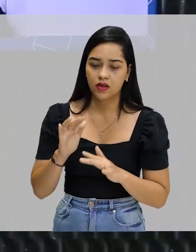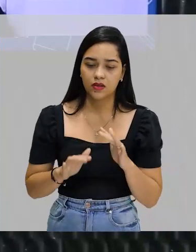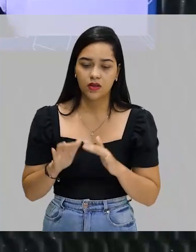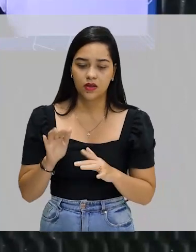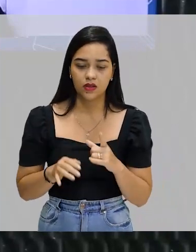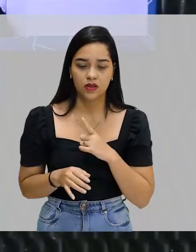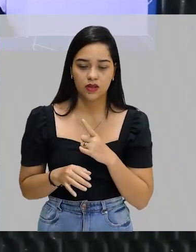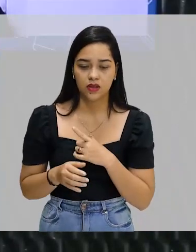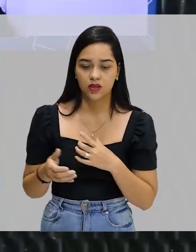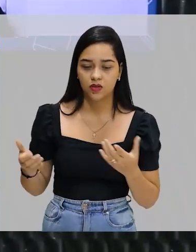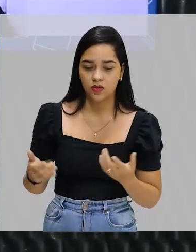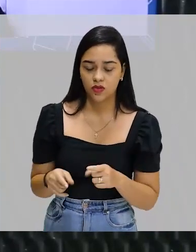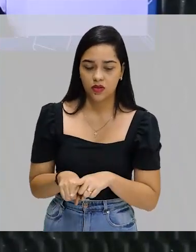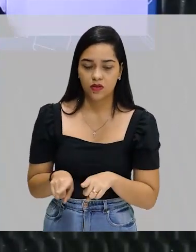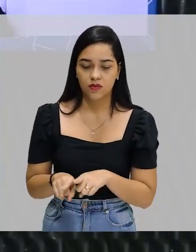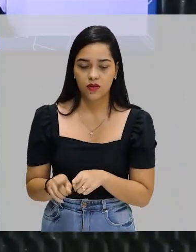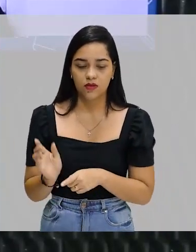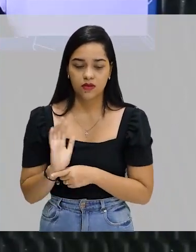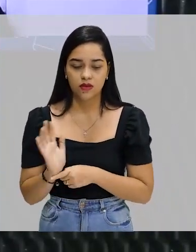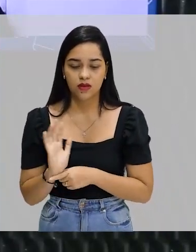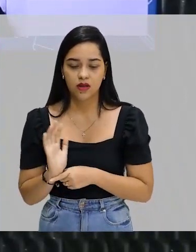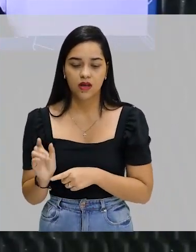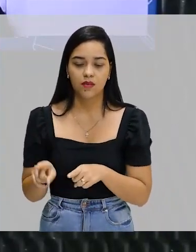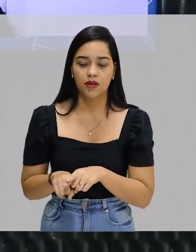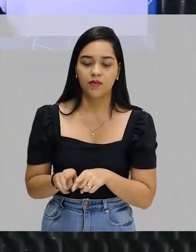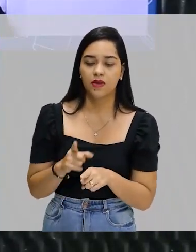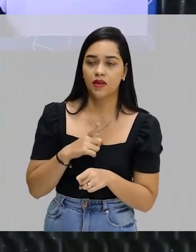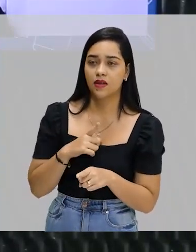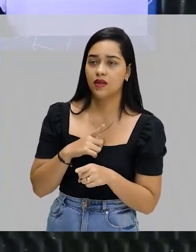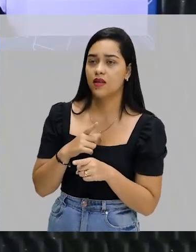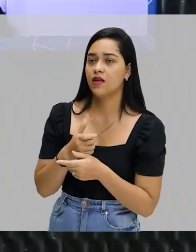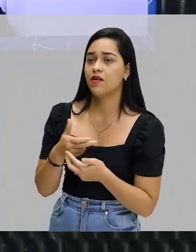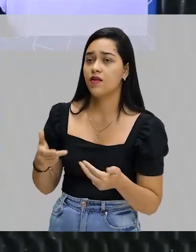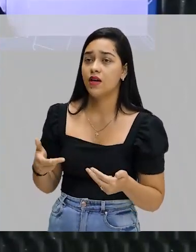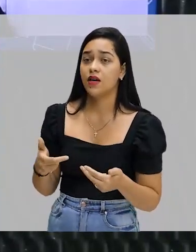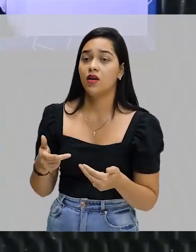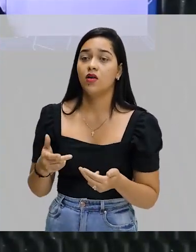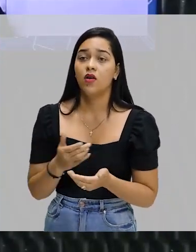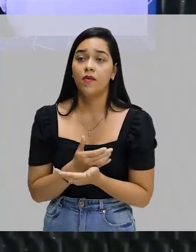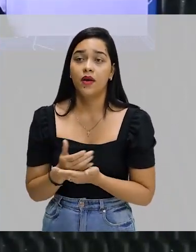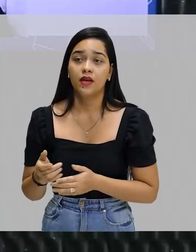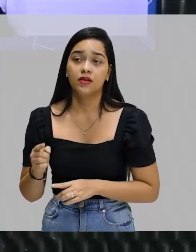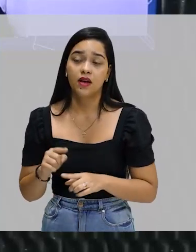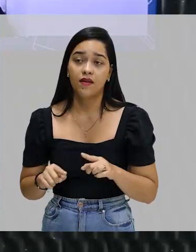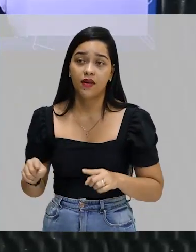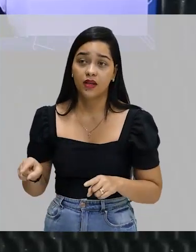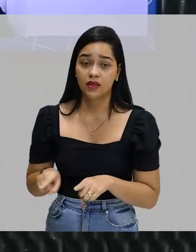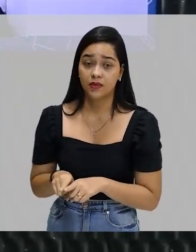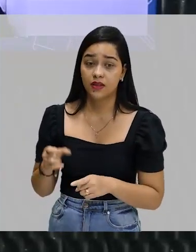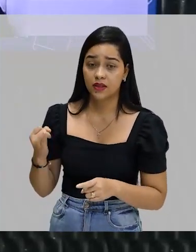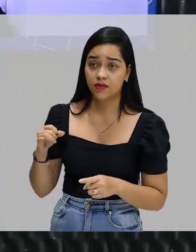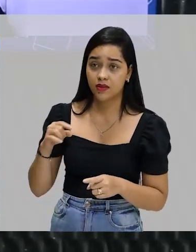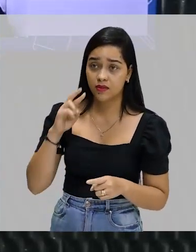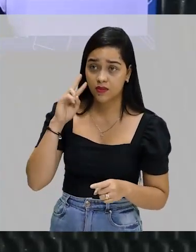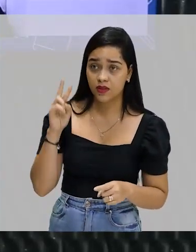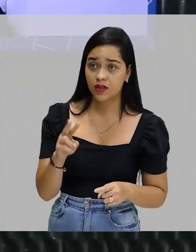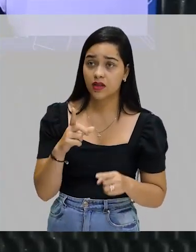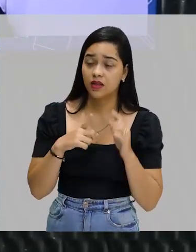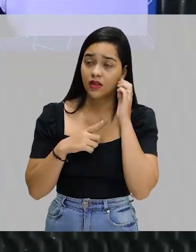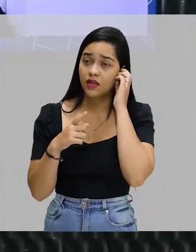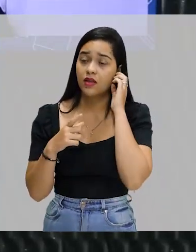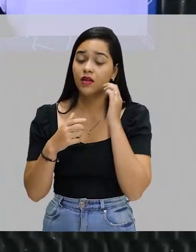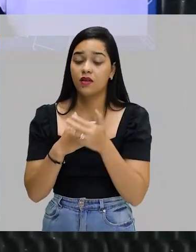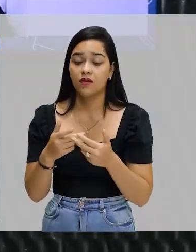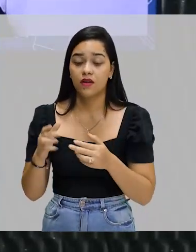mídias atuais, inclusive o cinema, as plataformas de streaming, séries, elas começaram a variar. E se vocês prestarem atenção, vocês vão ter